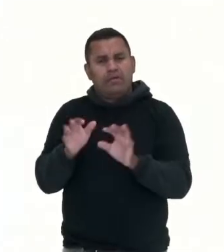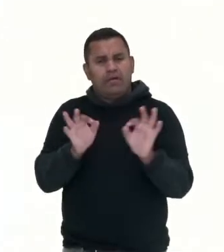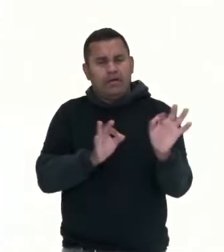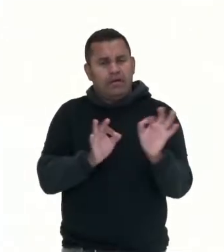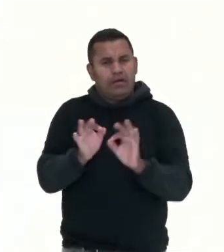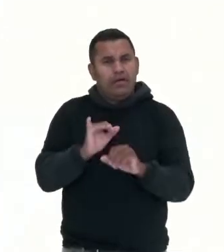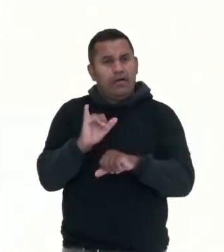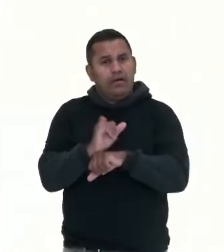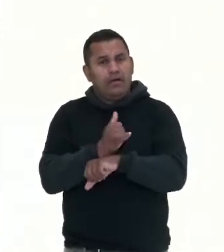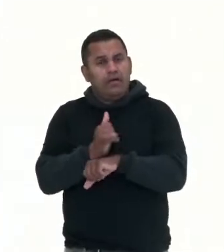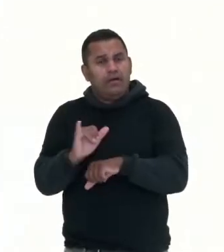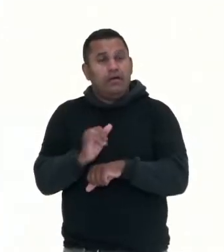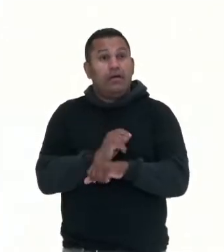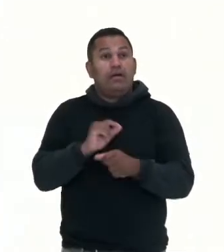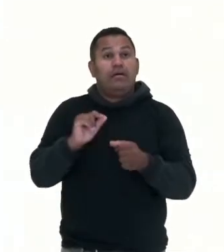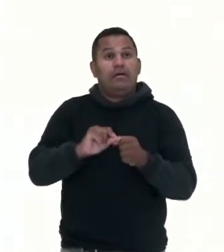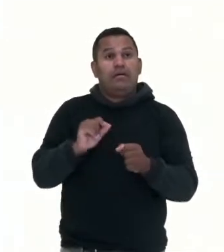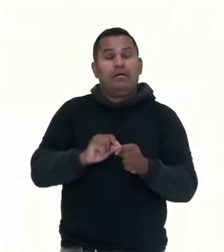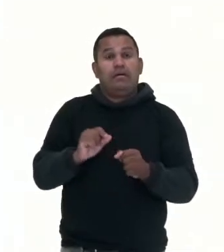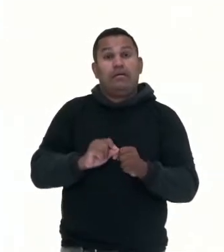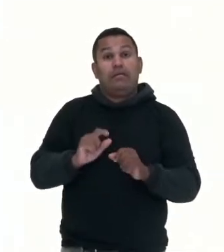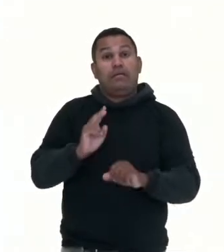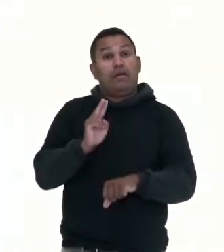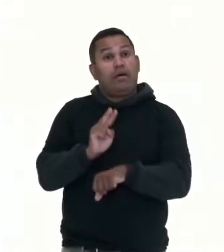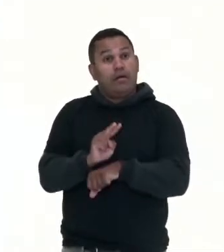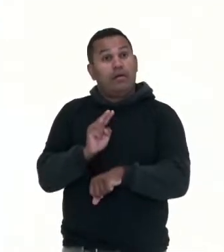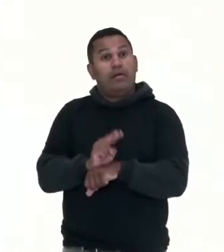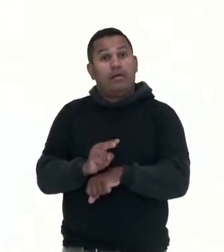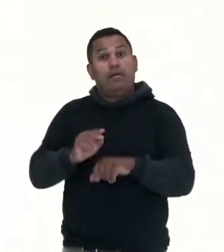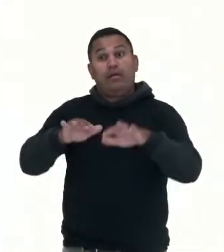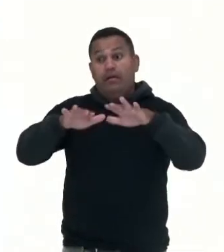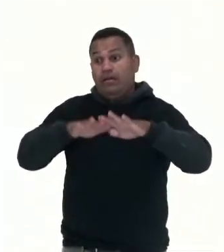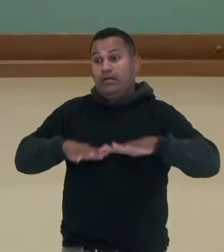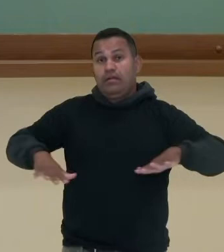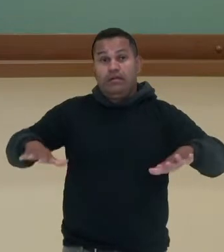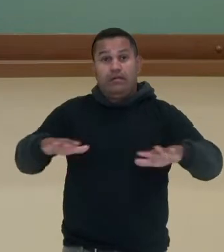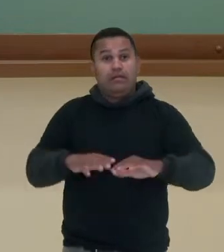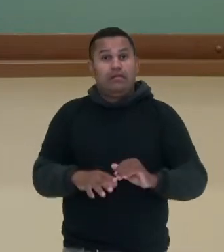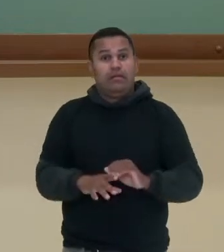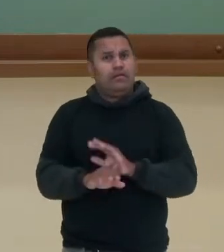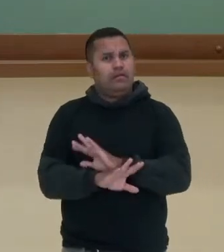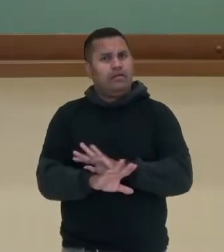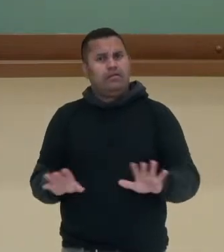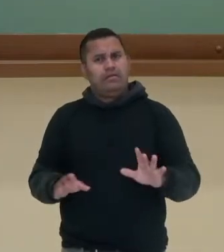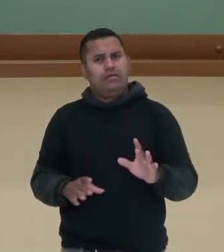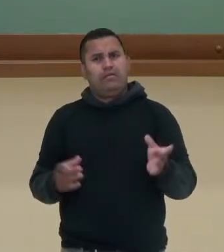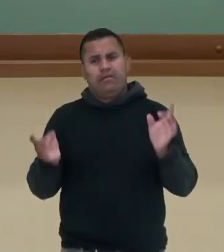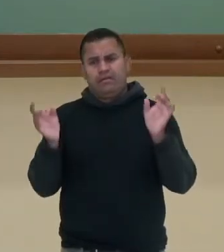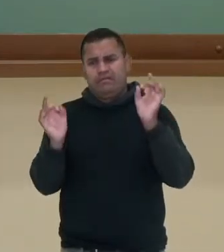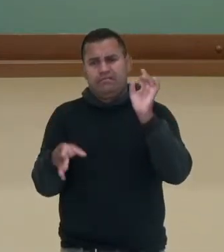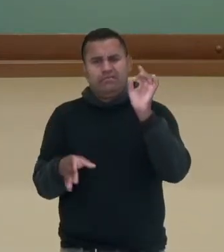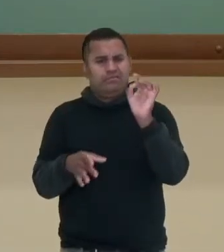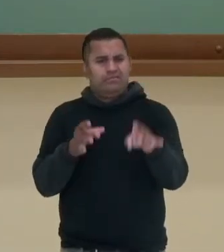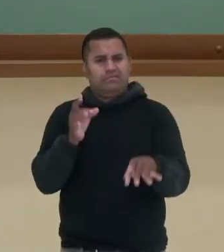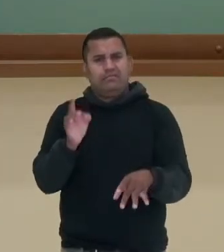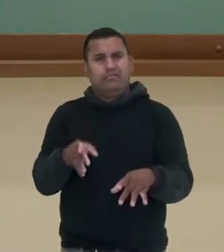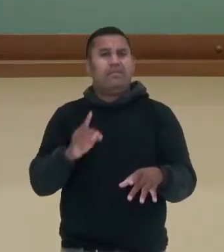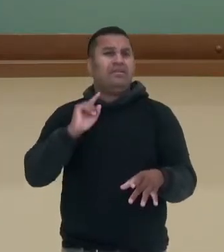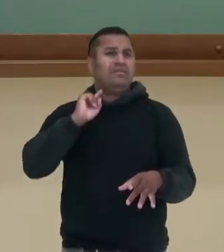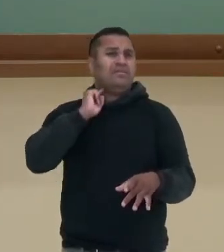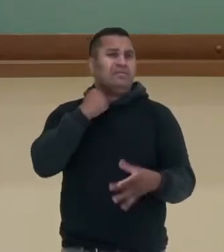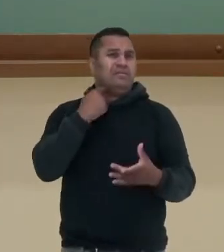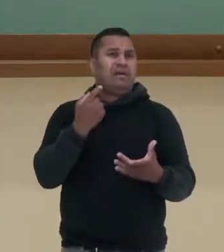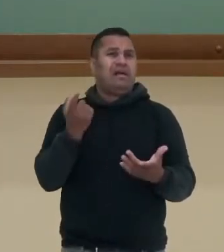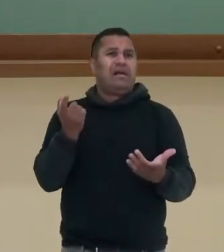tomado ações para que nós pudéssemos cuidar do meio ambiente, não só usar o meio ambiente como se não tivesse uma